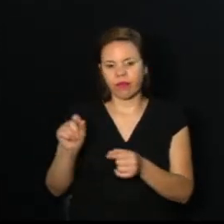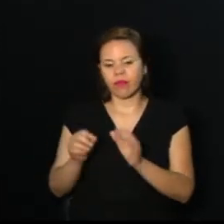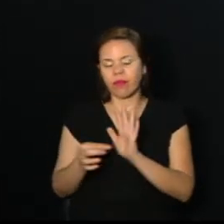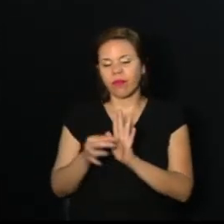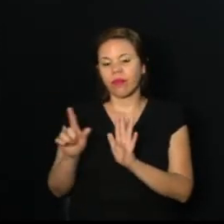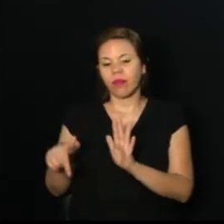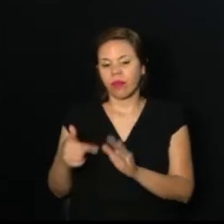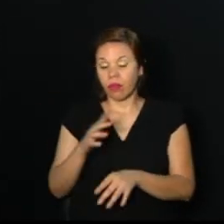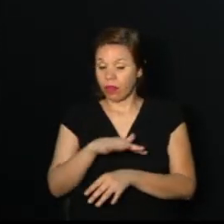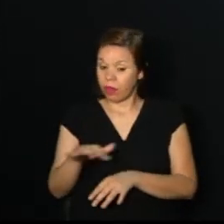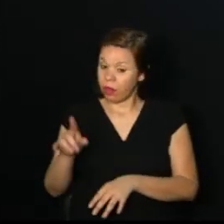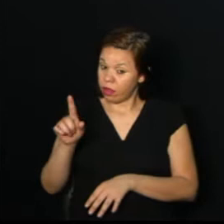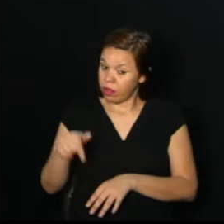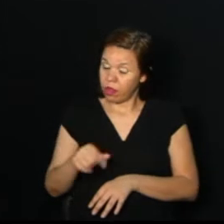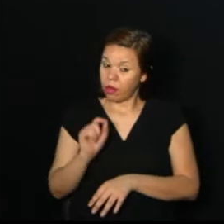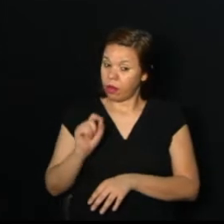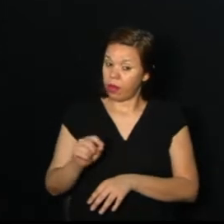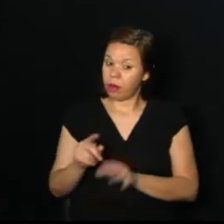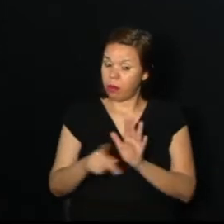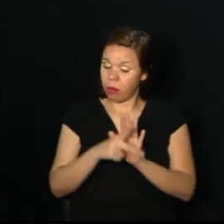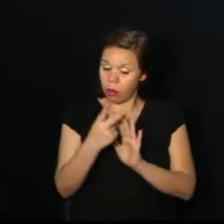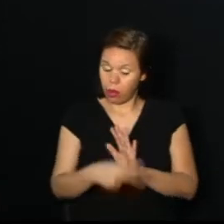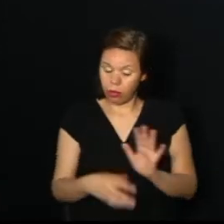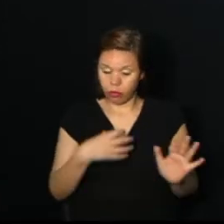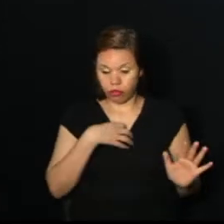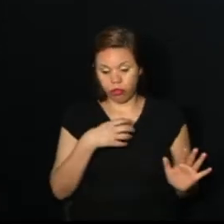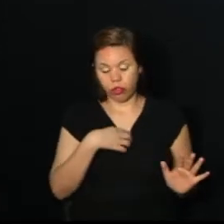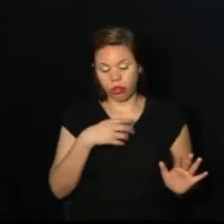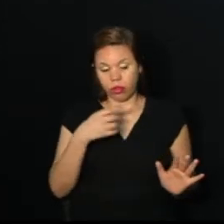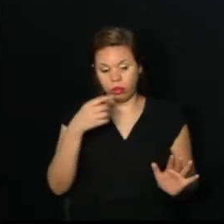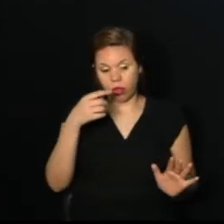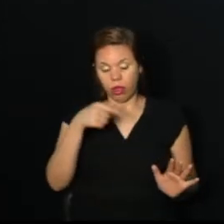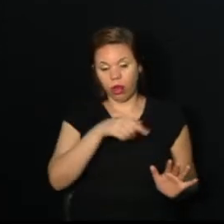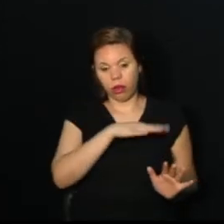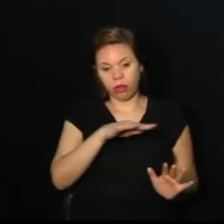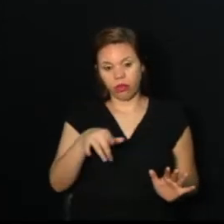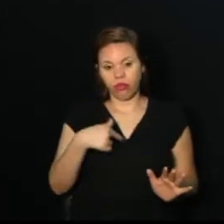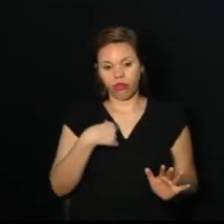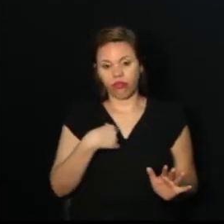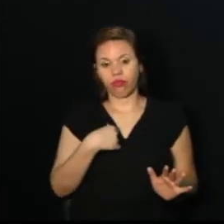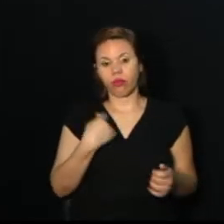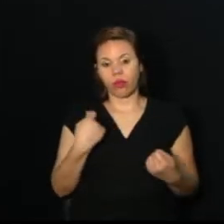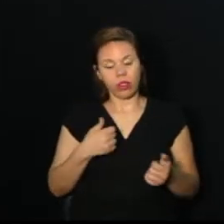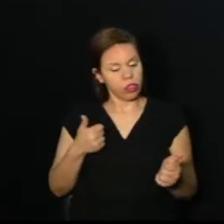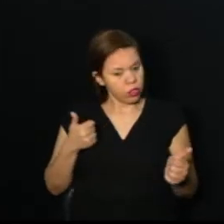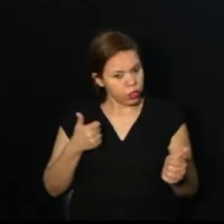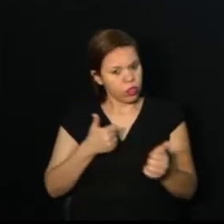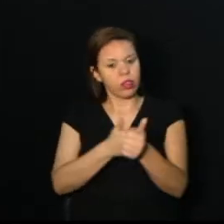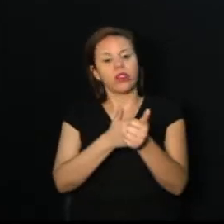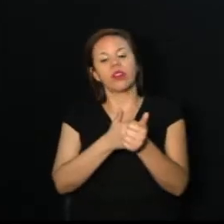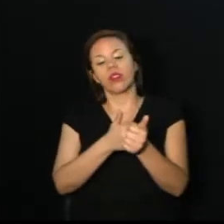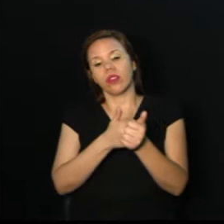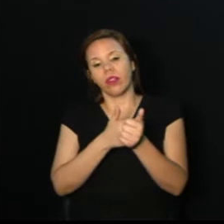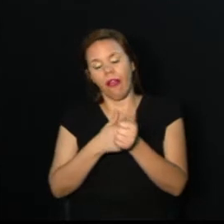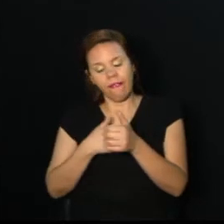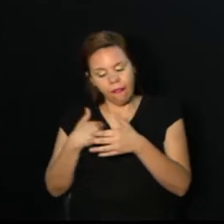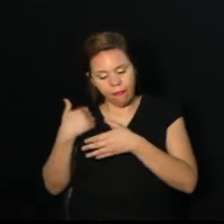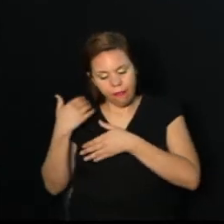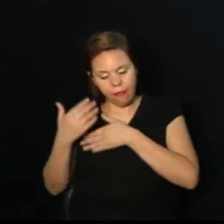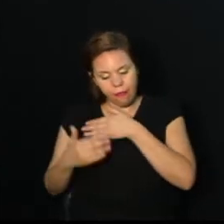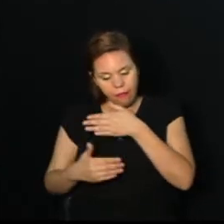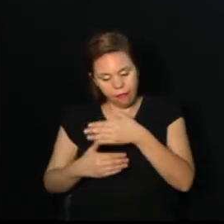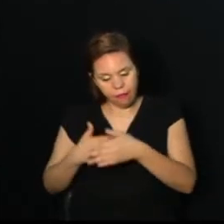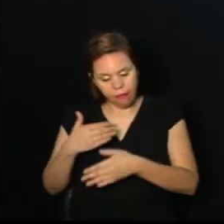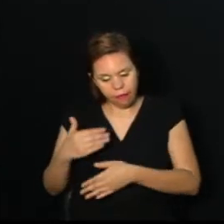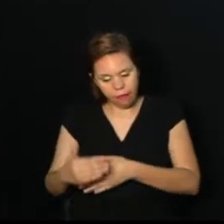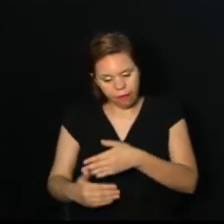Criança é criança. Criança tem que seguir fases do